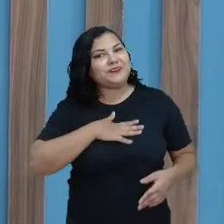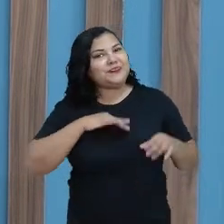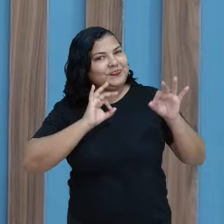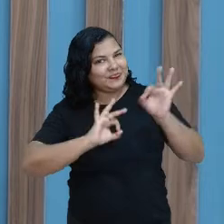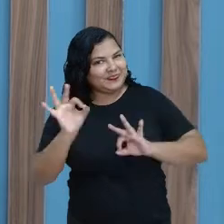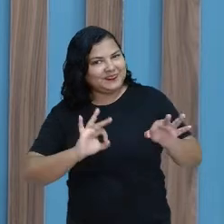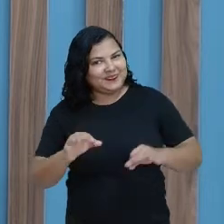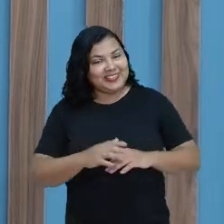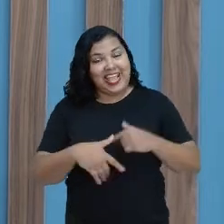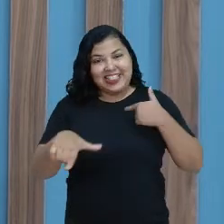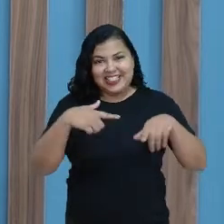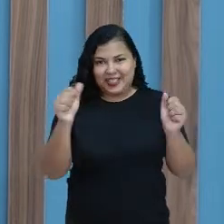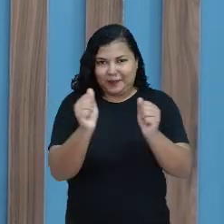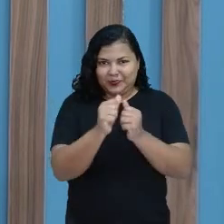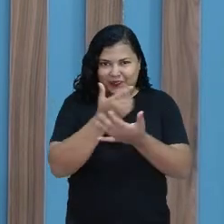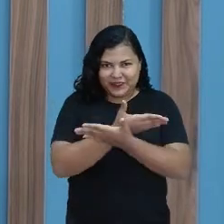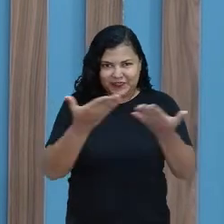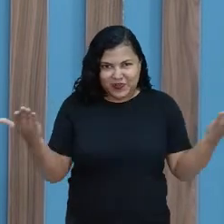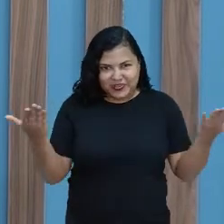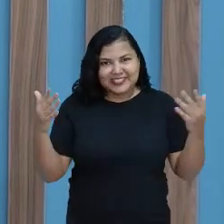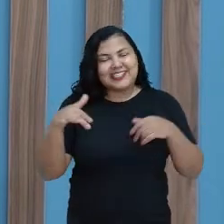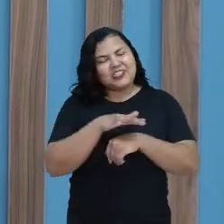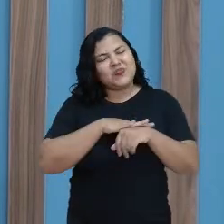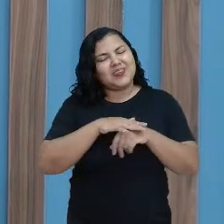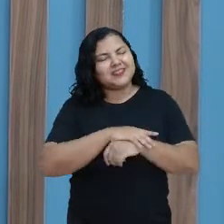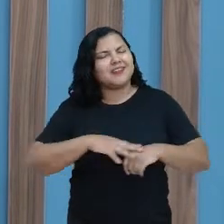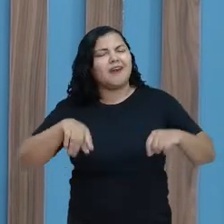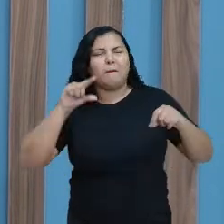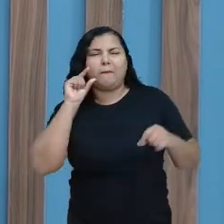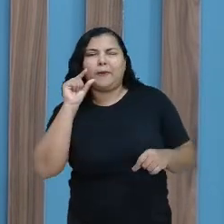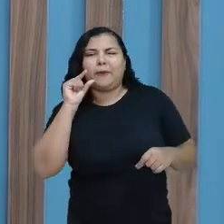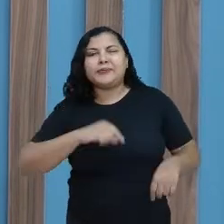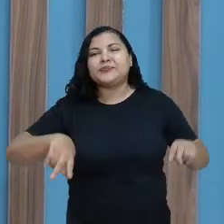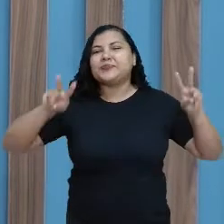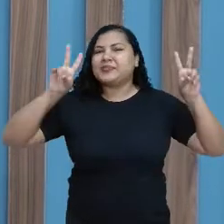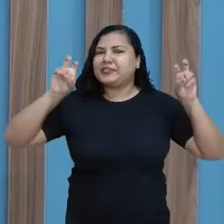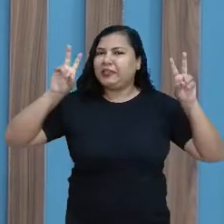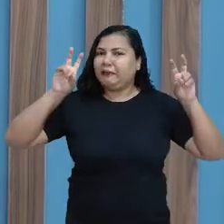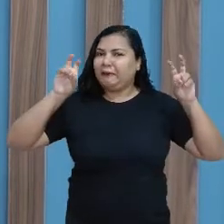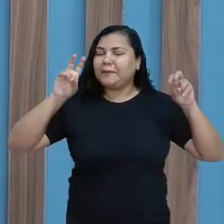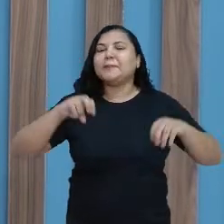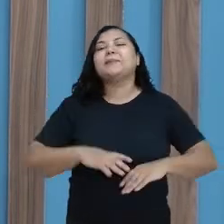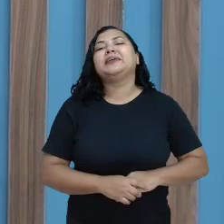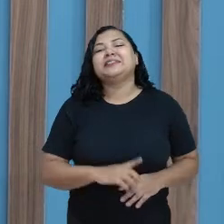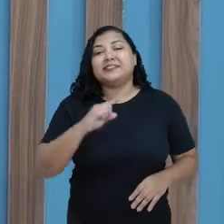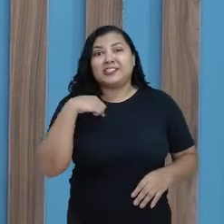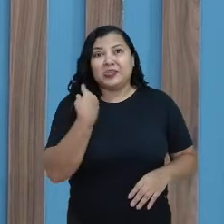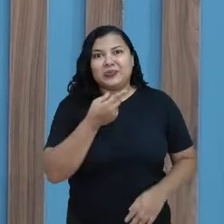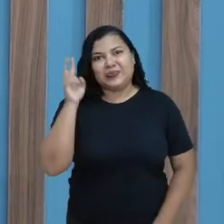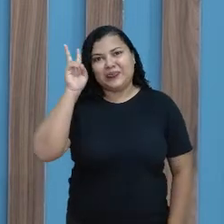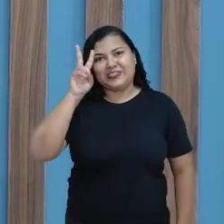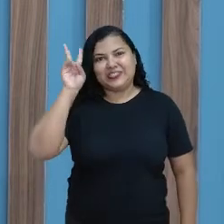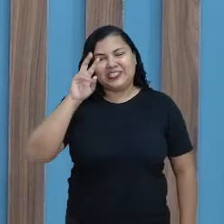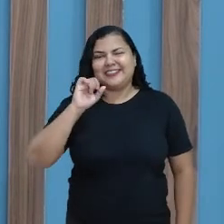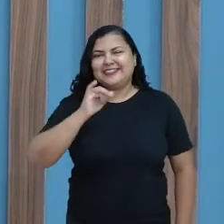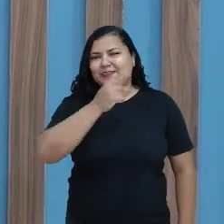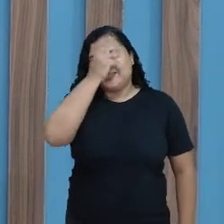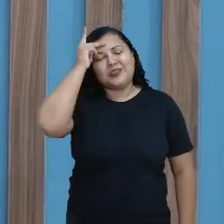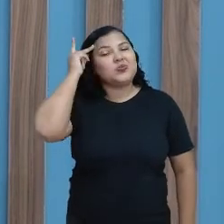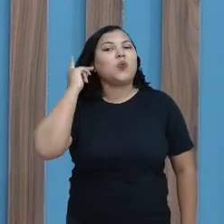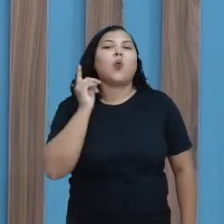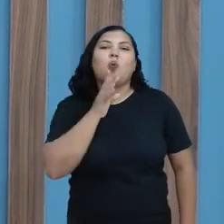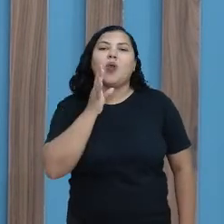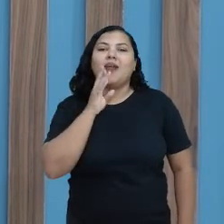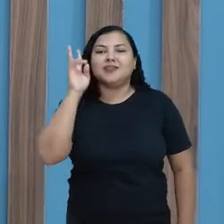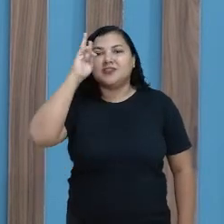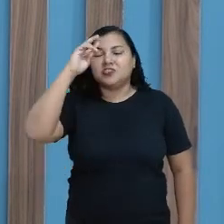fazer, trabalhar com vocês, falar um pouco sobre a nossa história, porque quem conhece a nossa história tem condições de melhorar